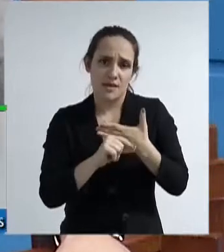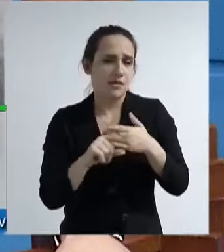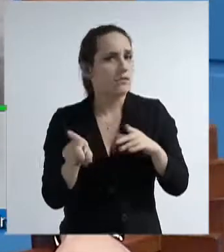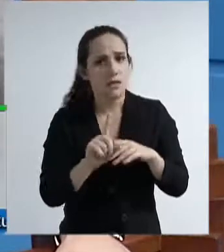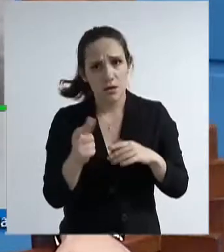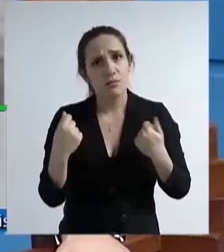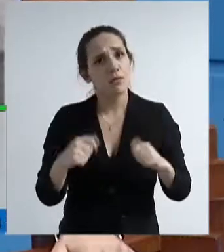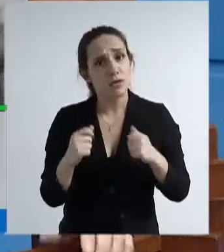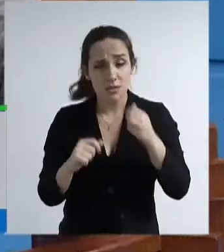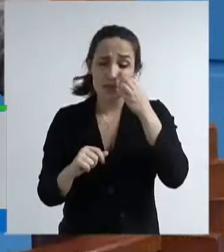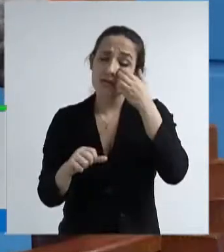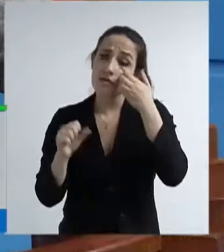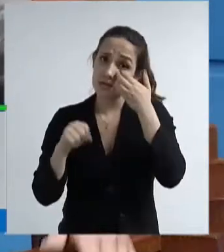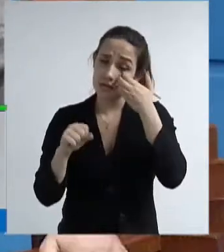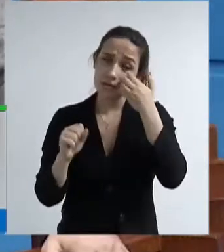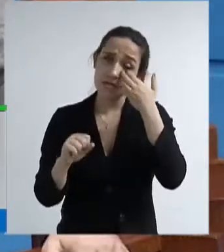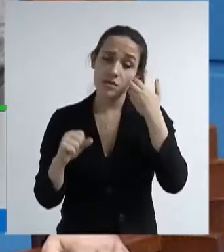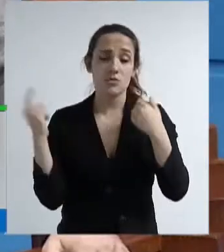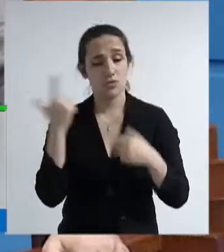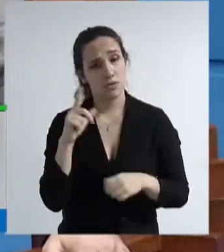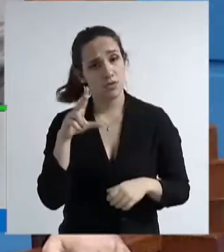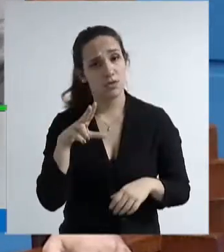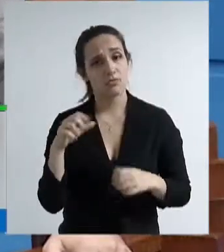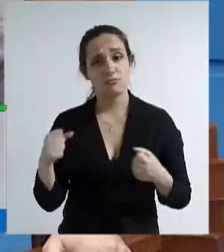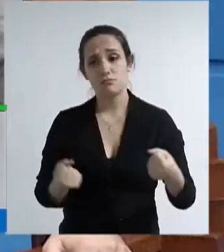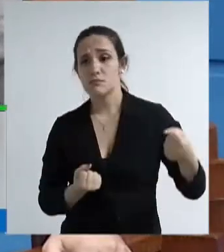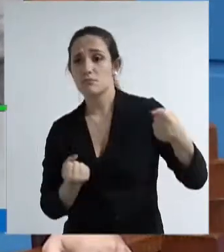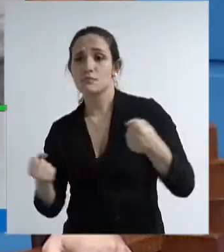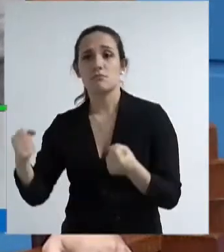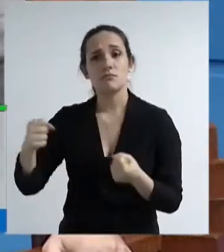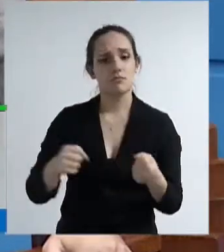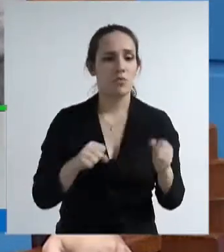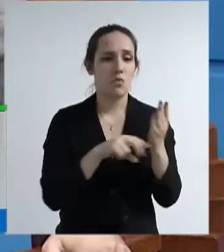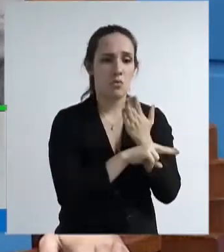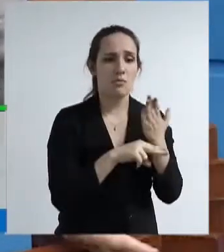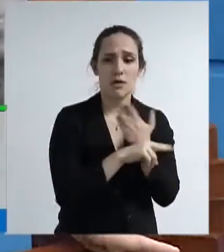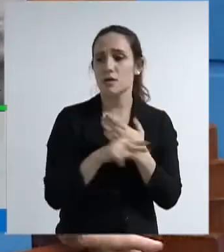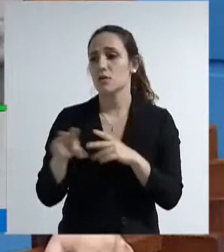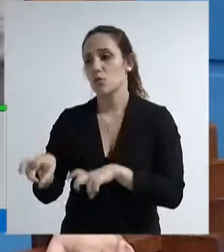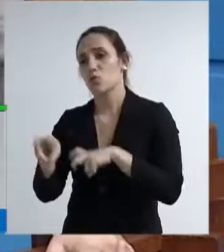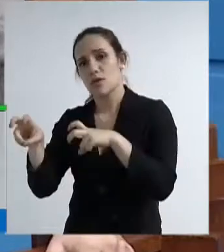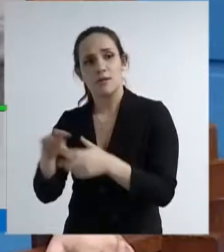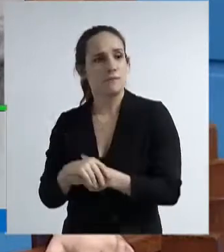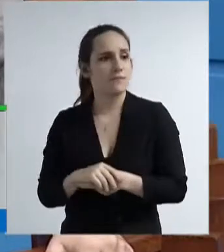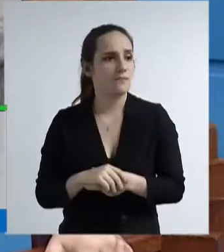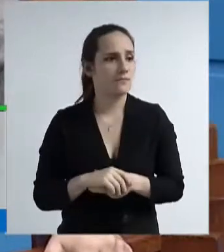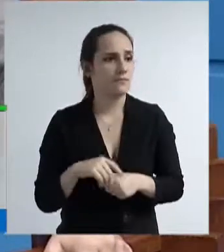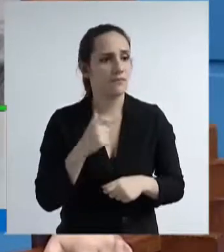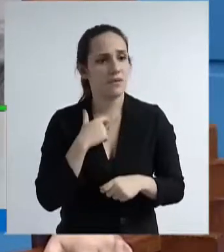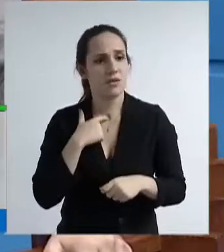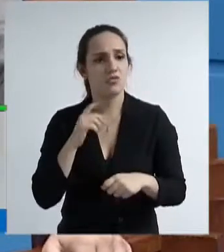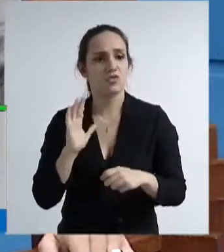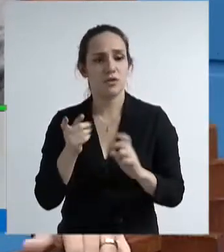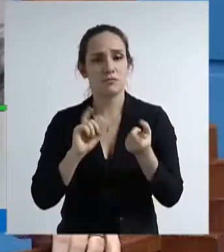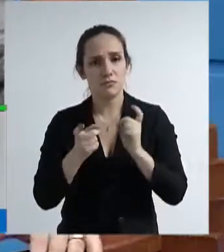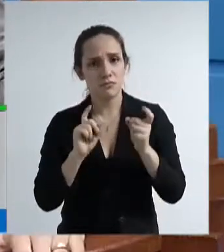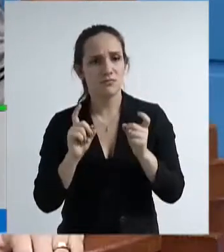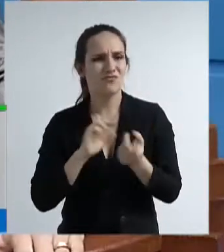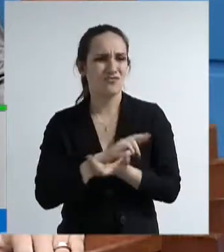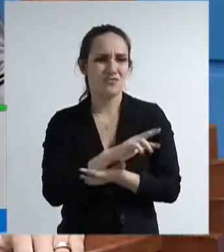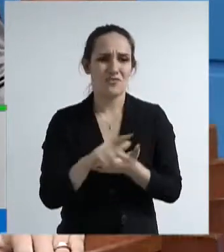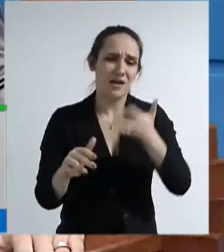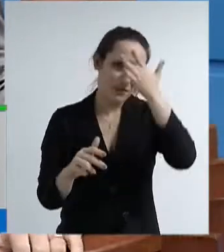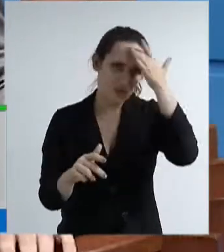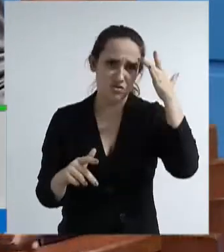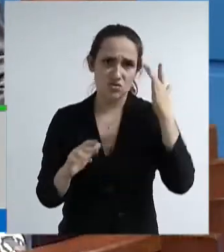de trafegabilidade que um veículo normal poderia percorrer. Recentemente estive reunido com centenas de pessoas que vivem essa